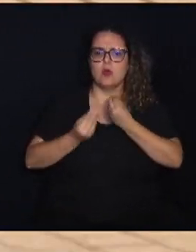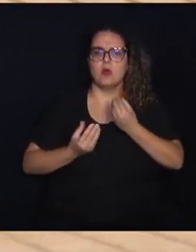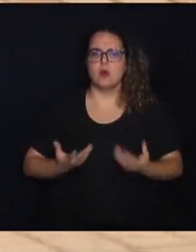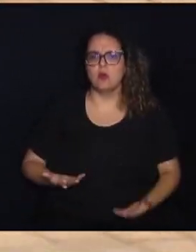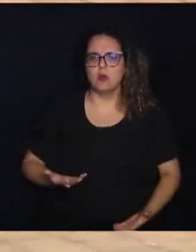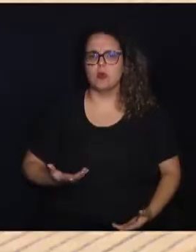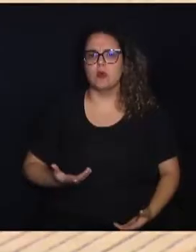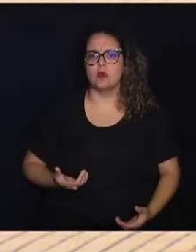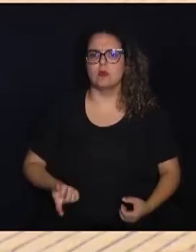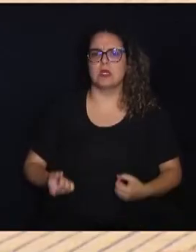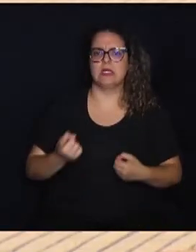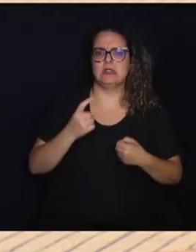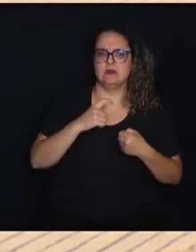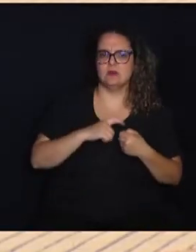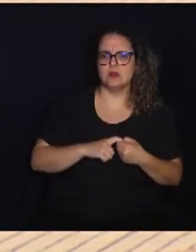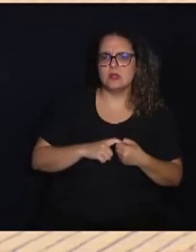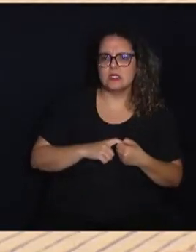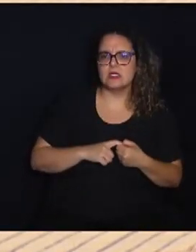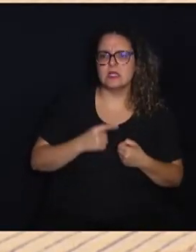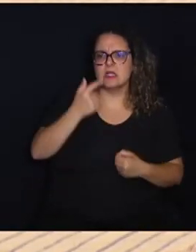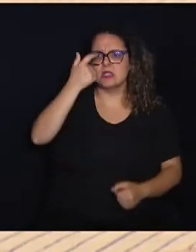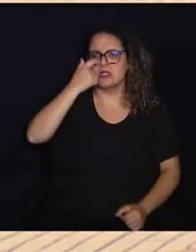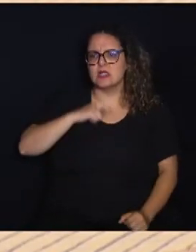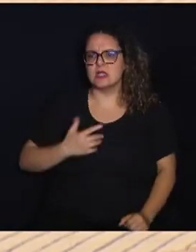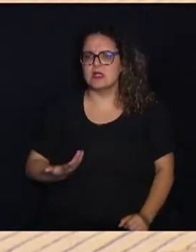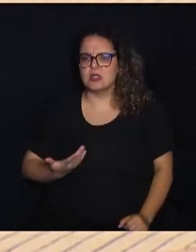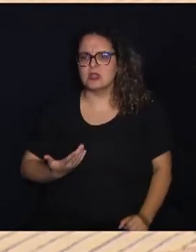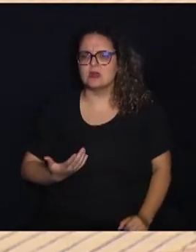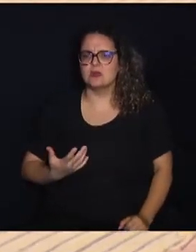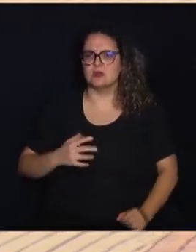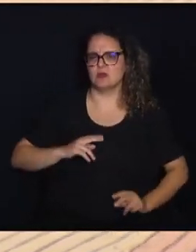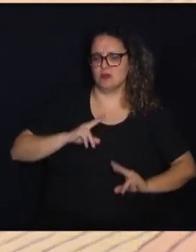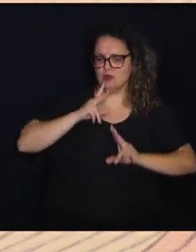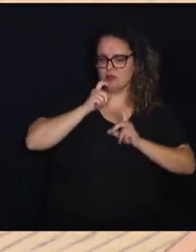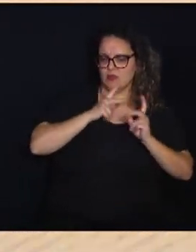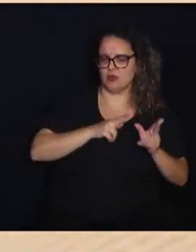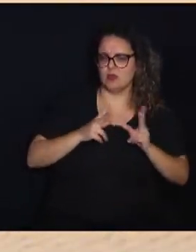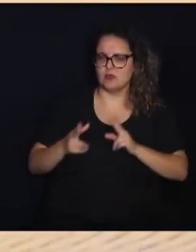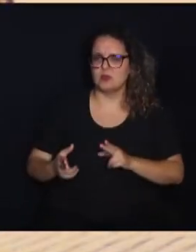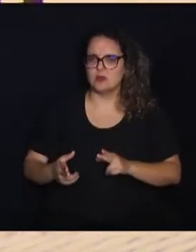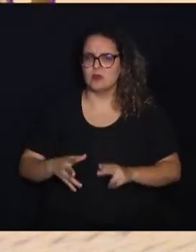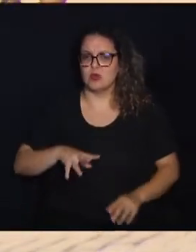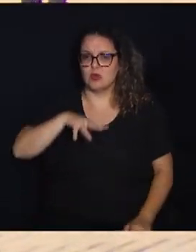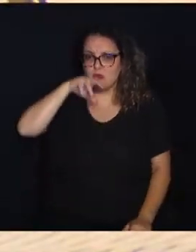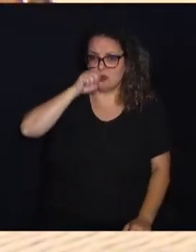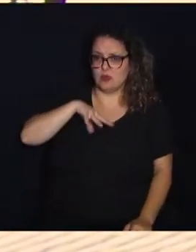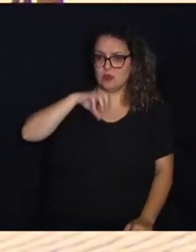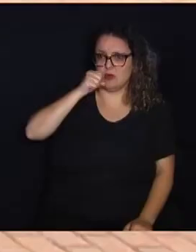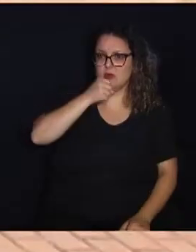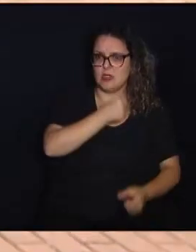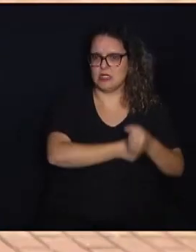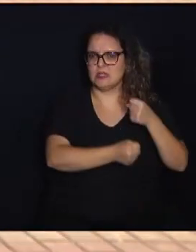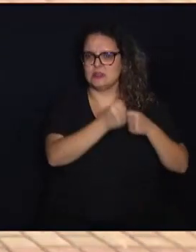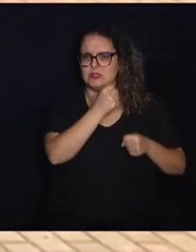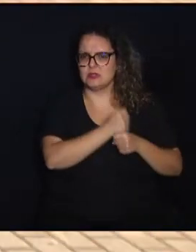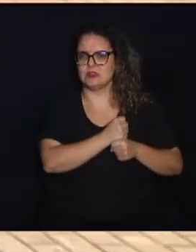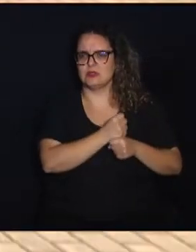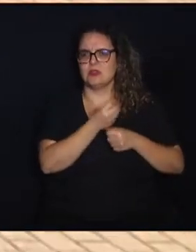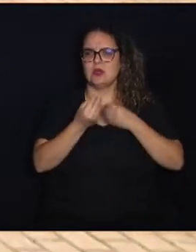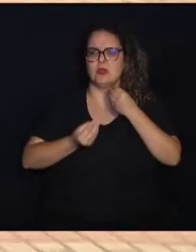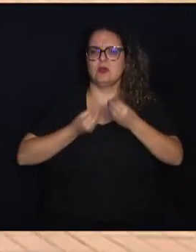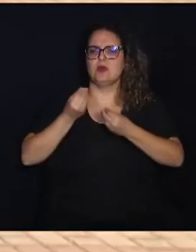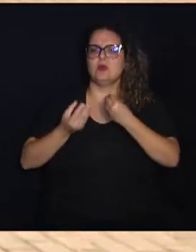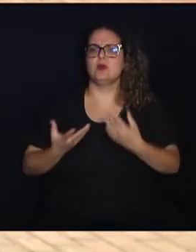meu retorno? Será que eu vou estar com a mesma força, com o mesmo fôlego do ano passado? Como eu